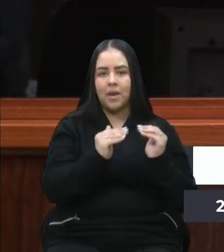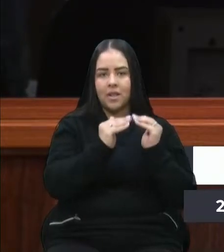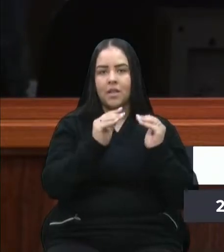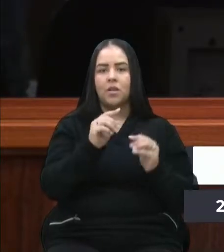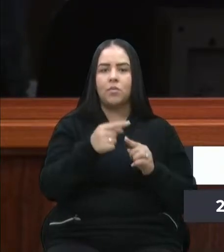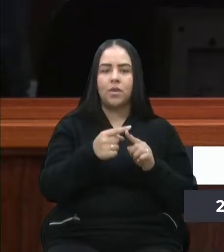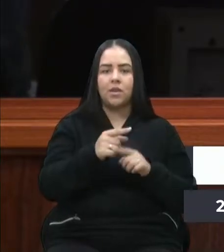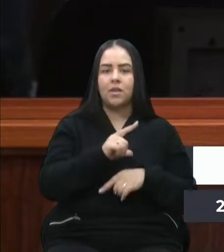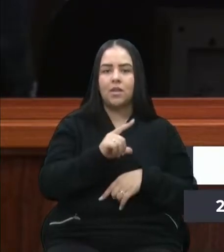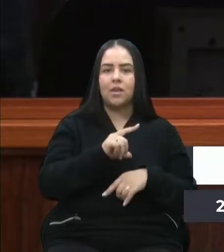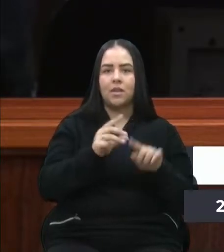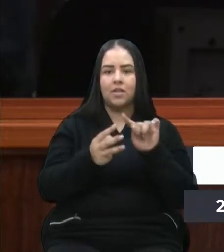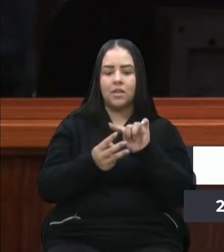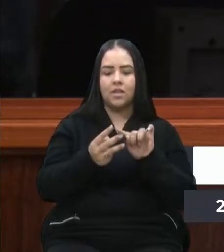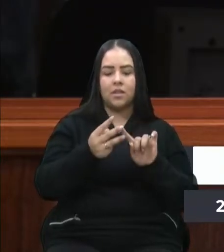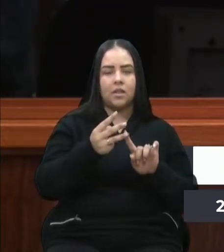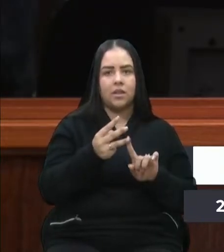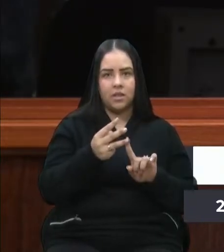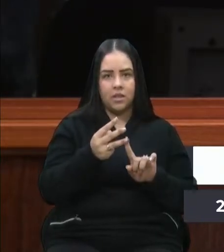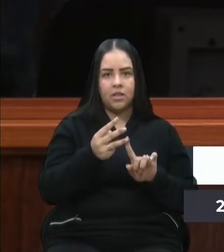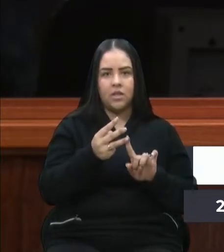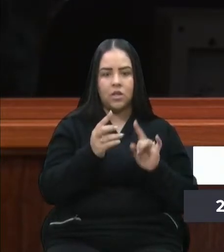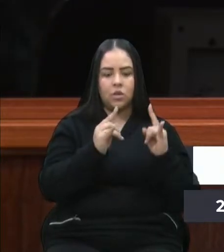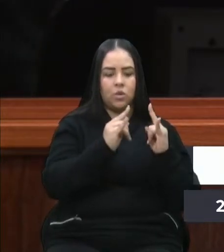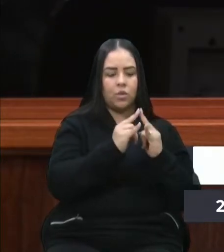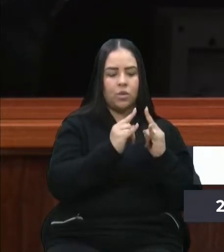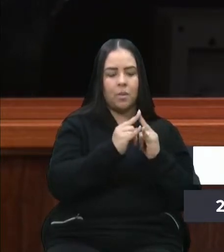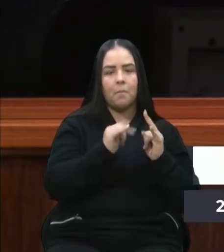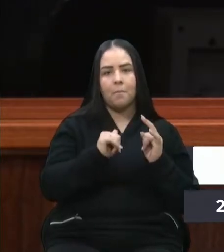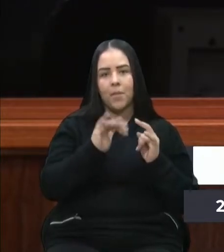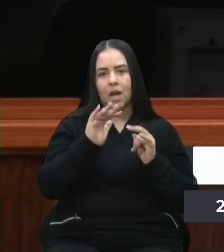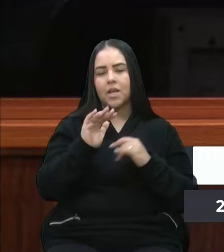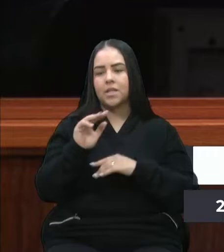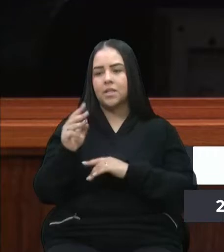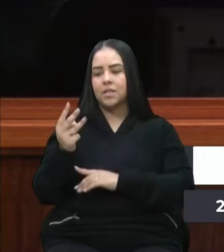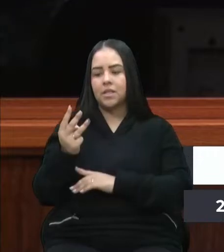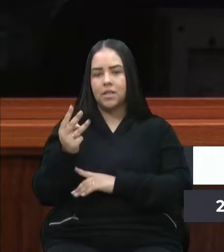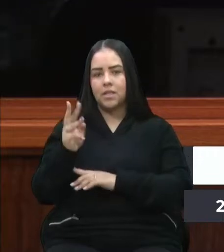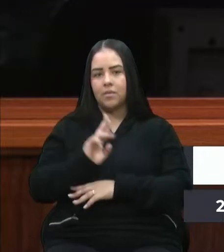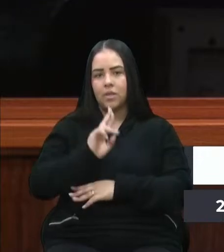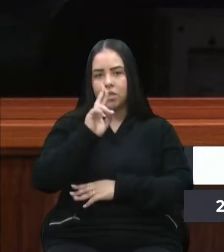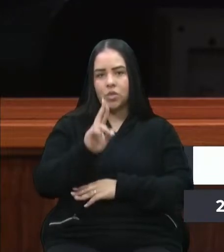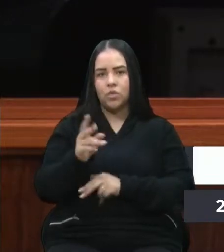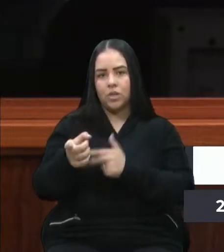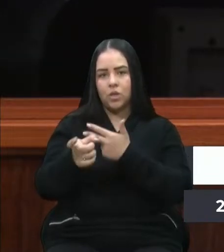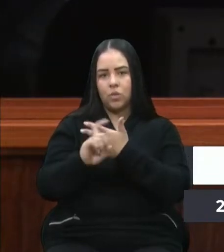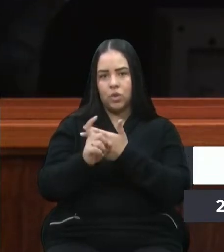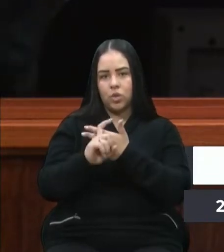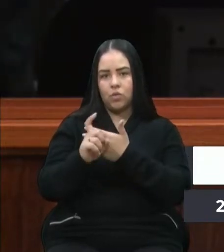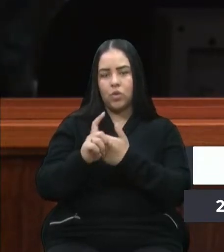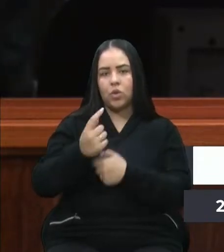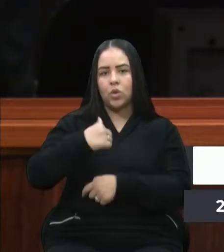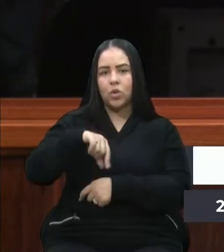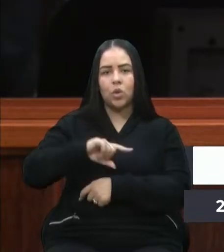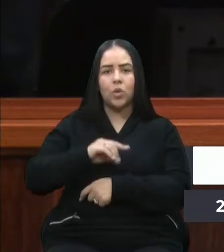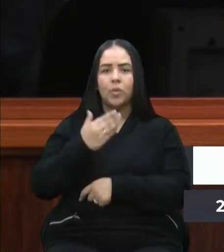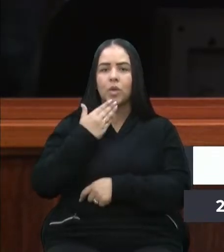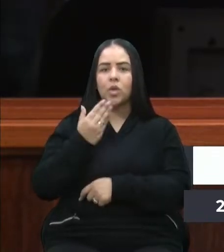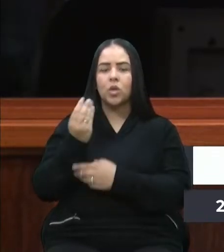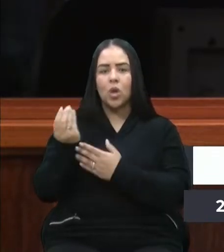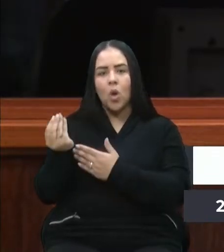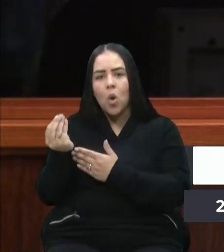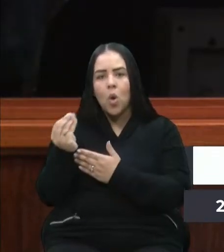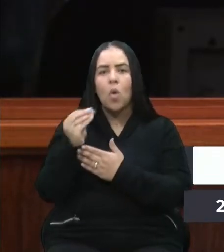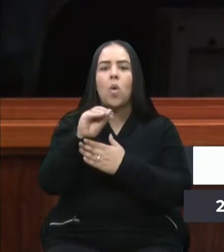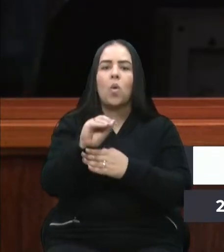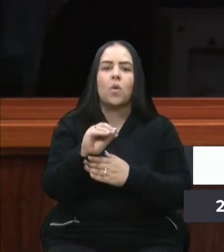3 entidades, mais 3 representantes do executivo. Então, o que a gente está pedindo é que